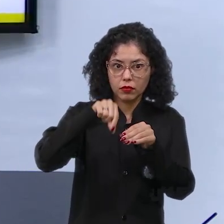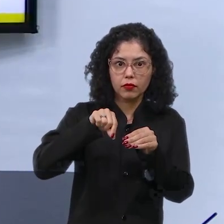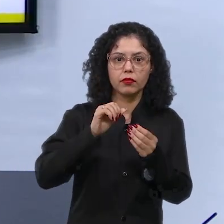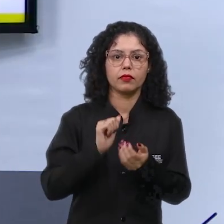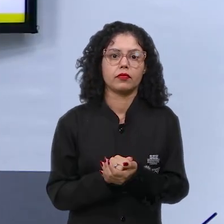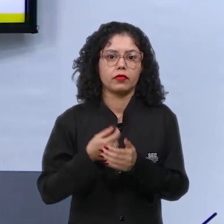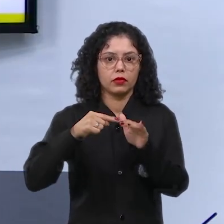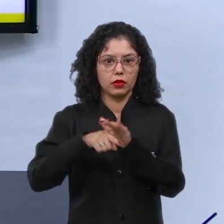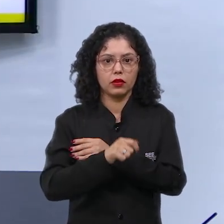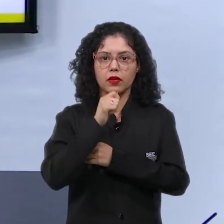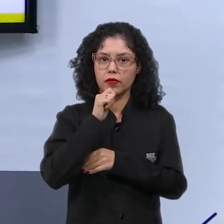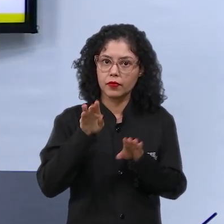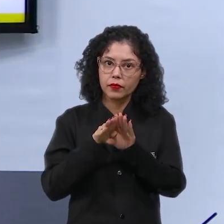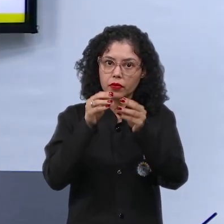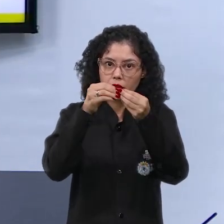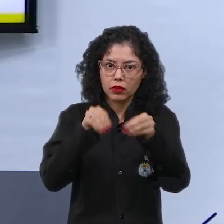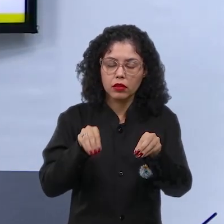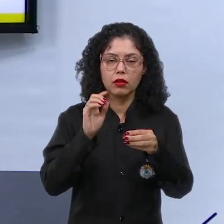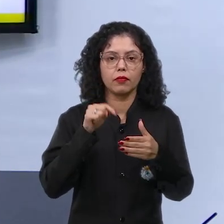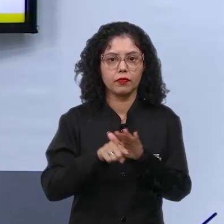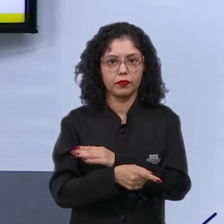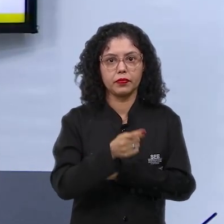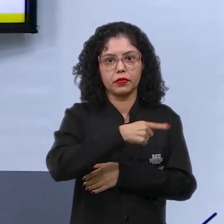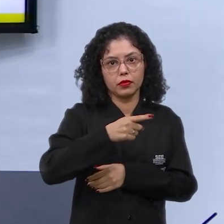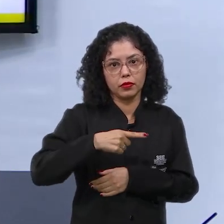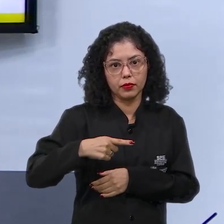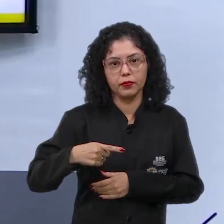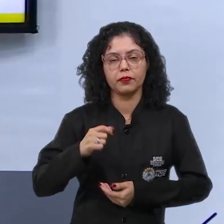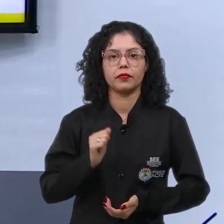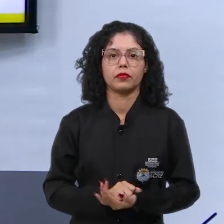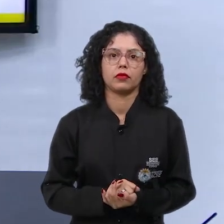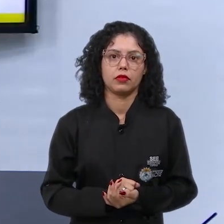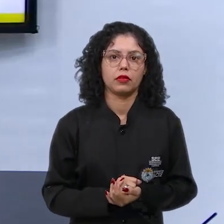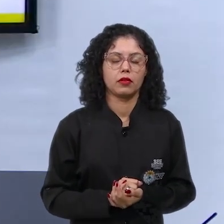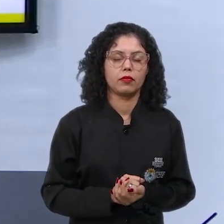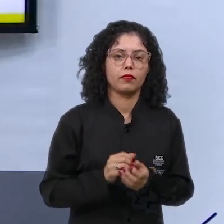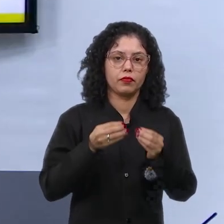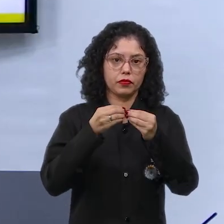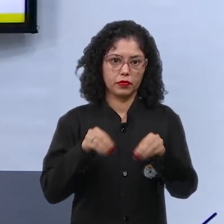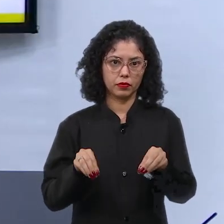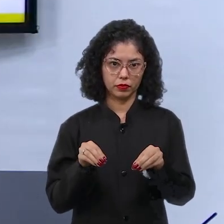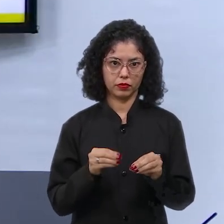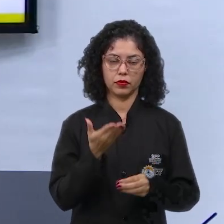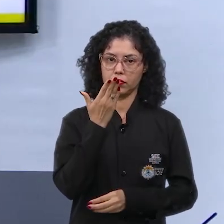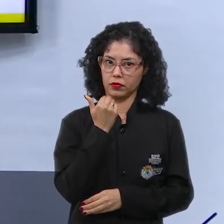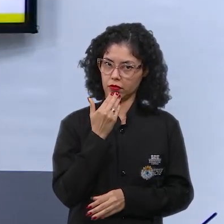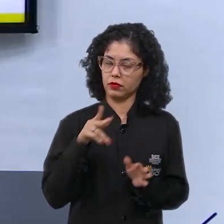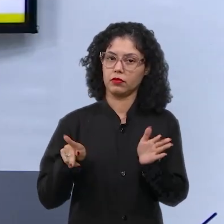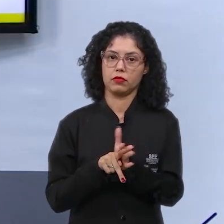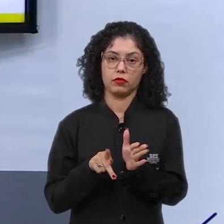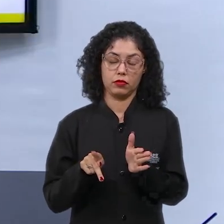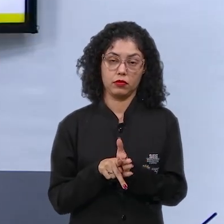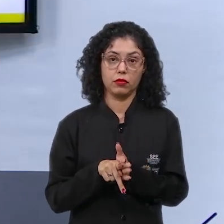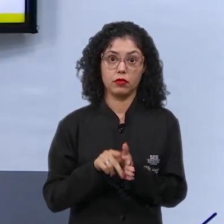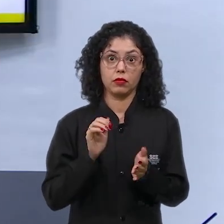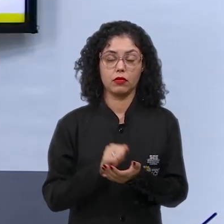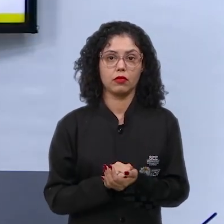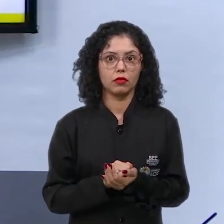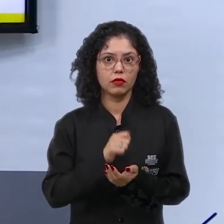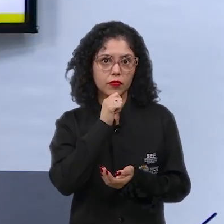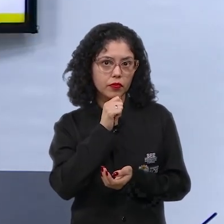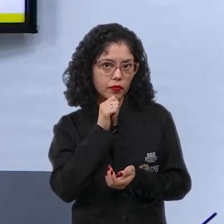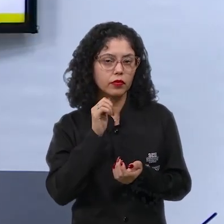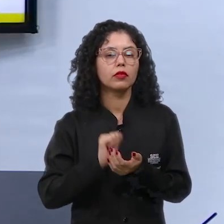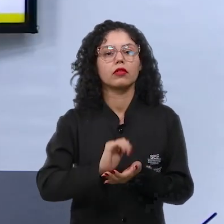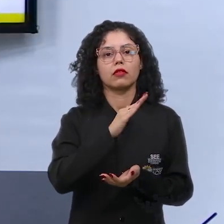vai injetar, na verdade, os seus ovos dentro dessa larva. E os seus ovos vão se alimentar dela, consequentemente a larva